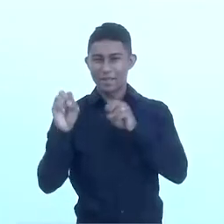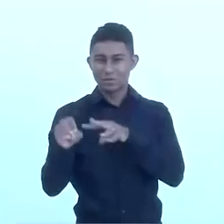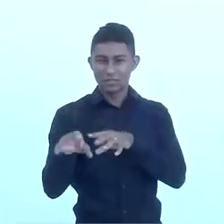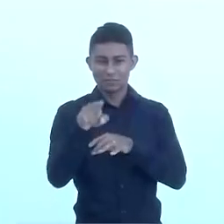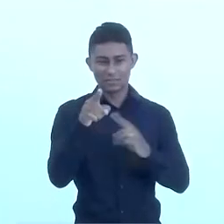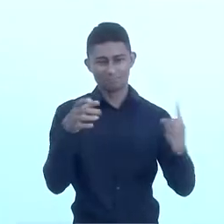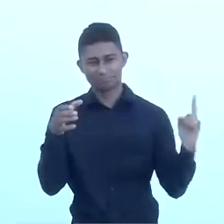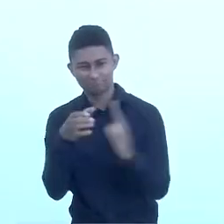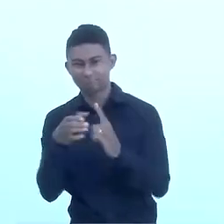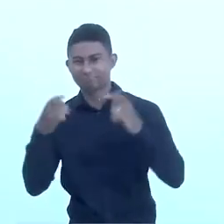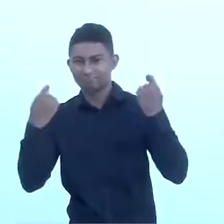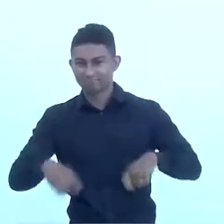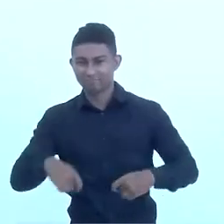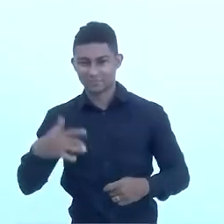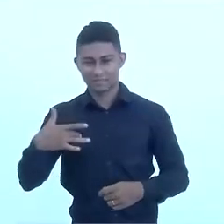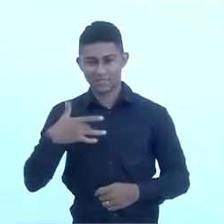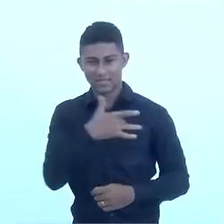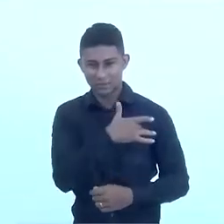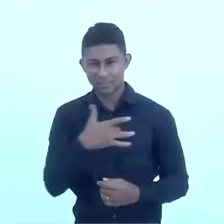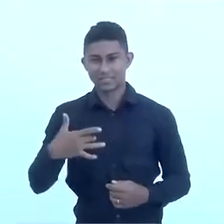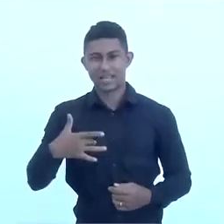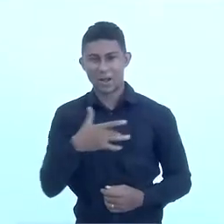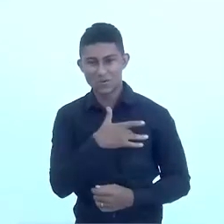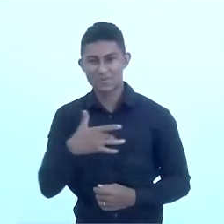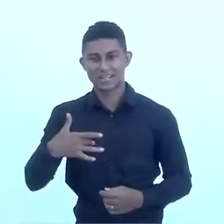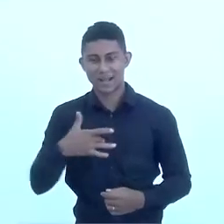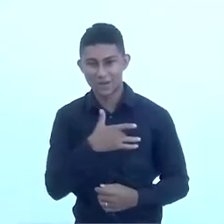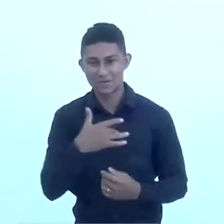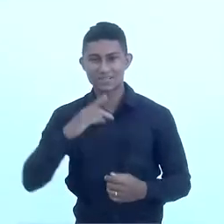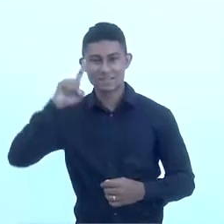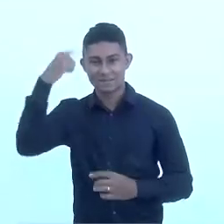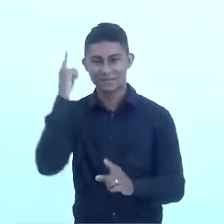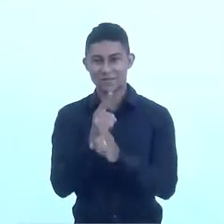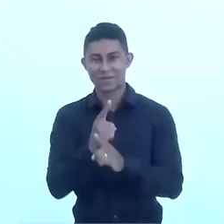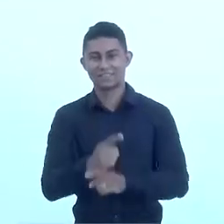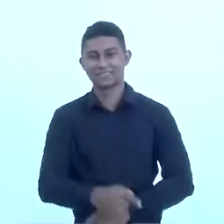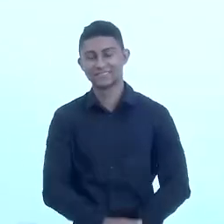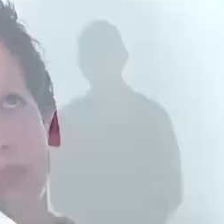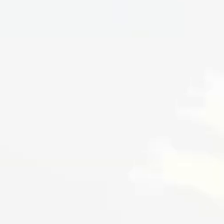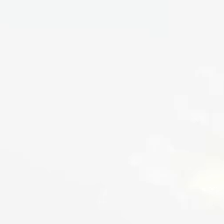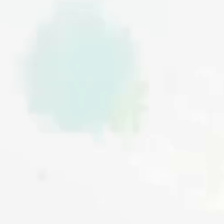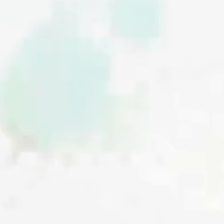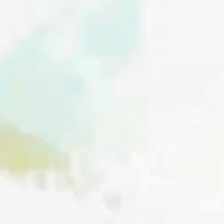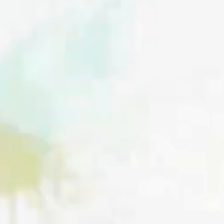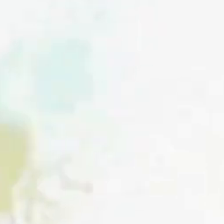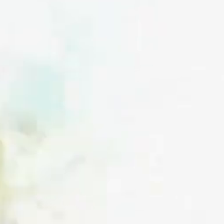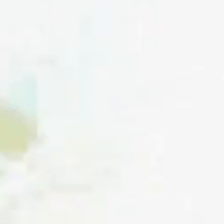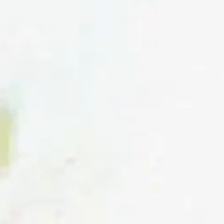não se envolver, não cola. Saúde, saúde e até lá.